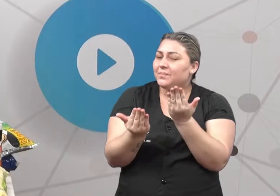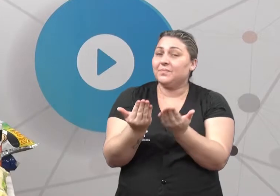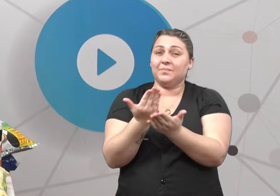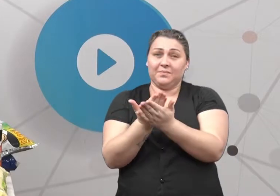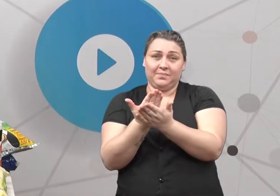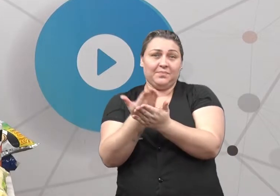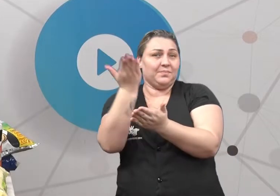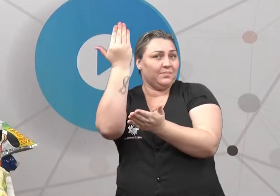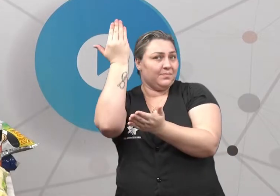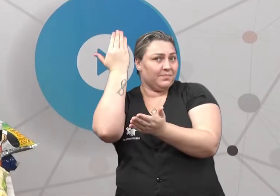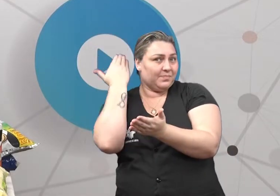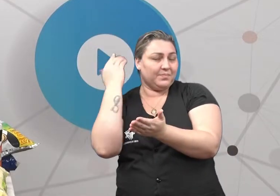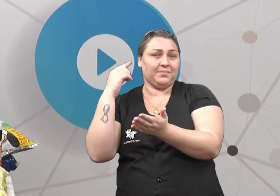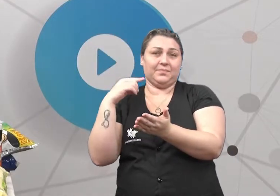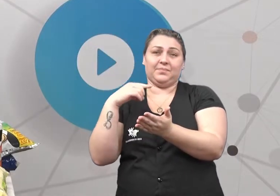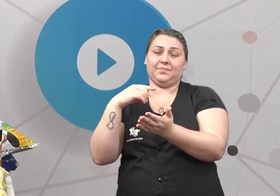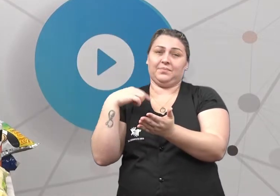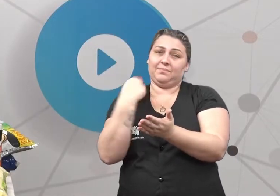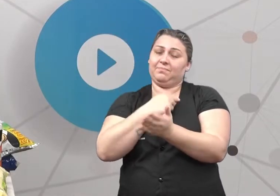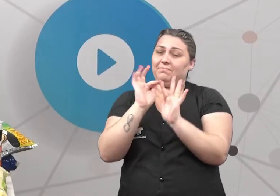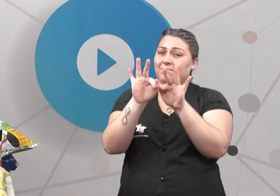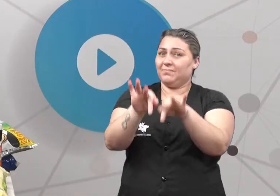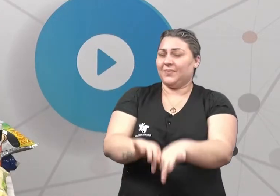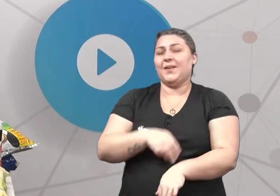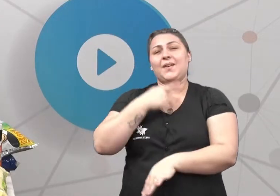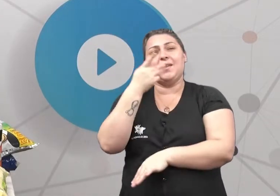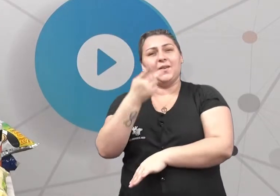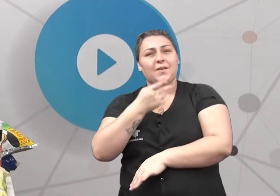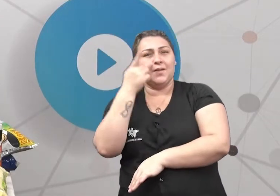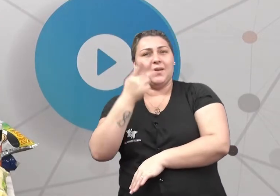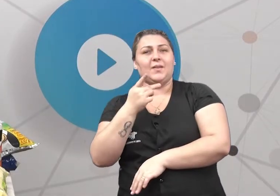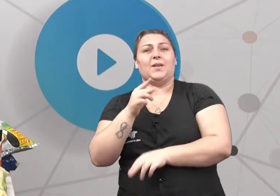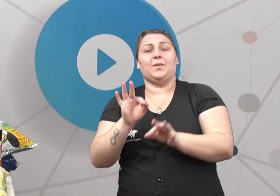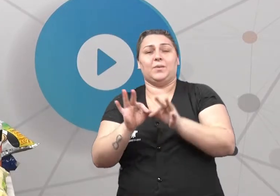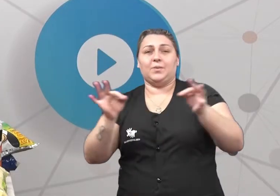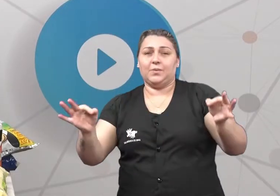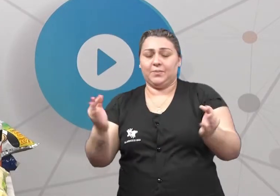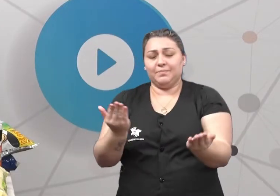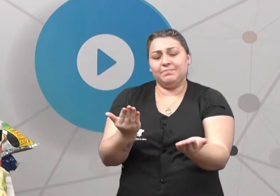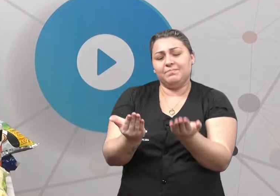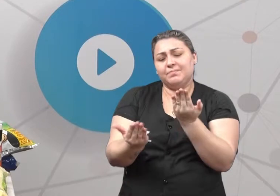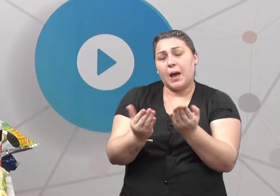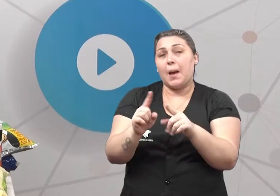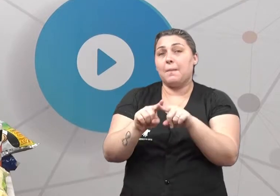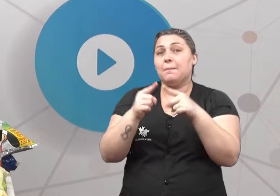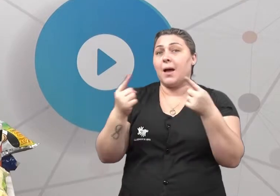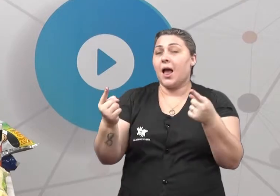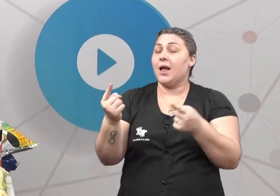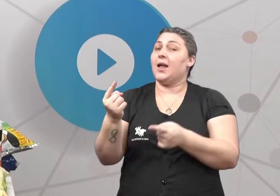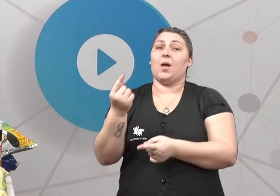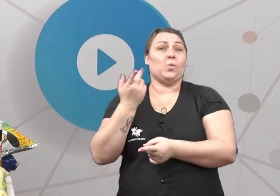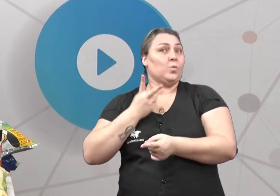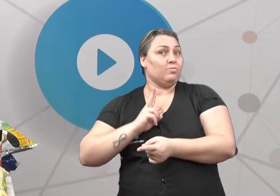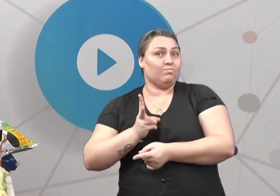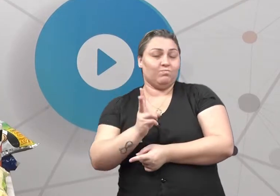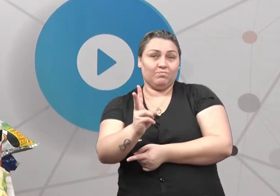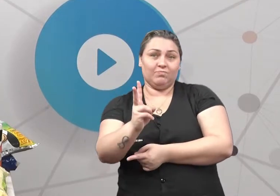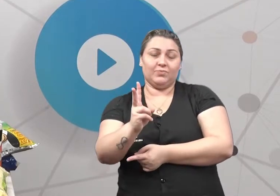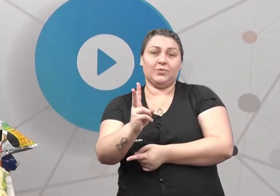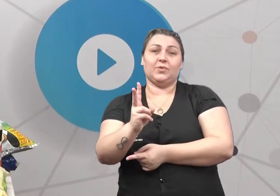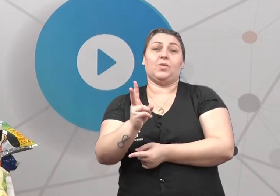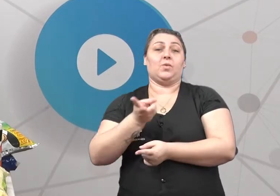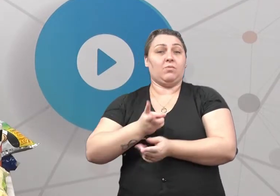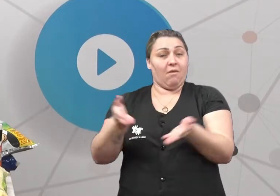Na aula anterior, nós finalizamos falando um pouco sobre as unidades de medidas. Só que nós não continuamos falando, nós